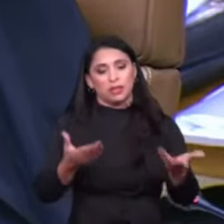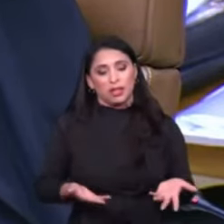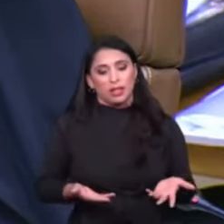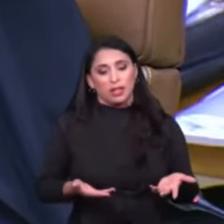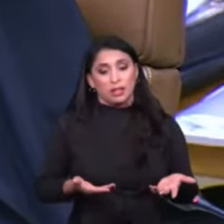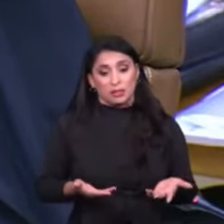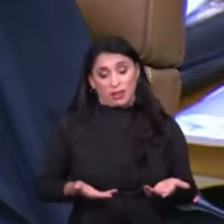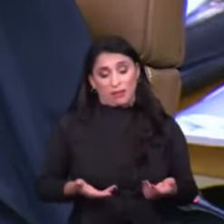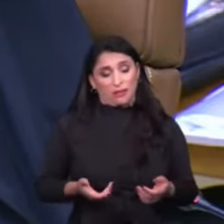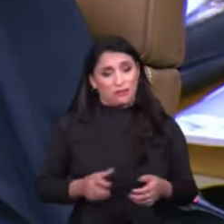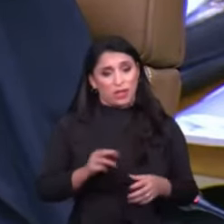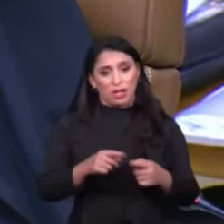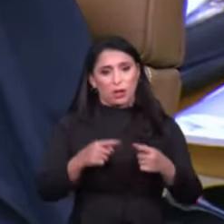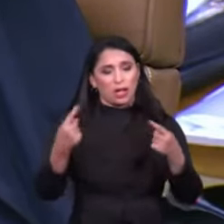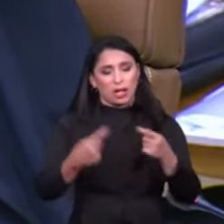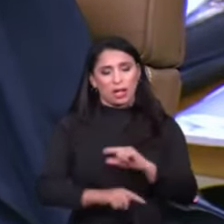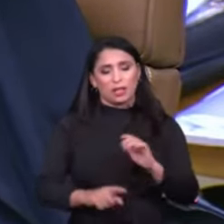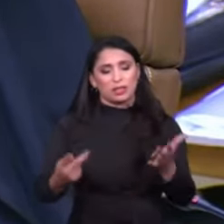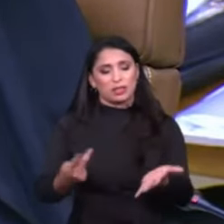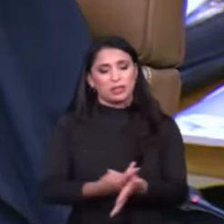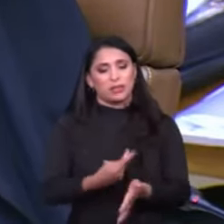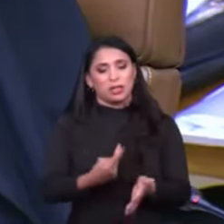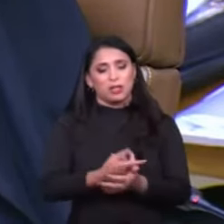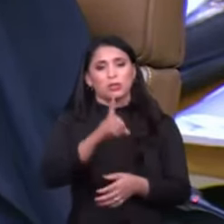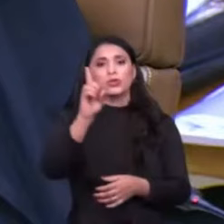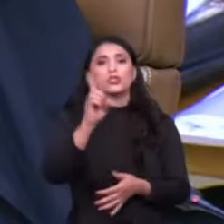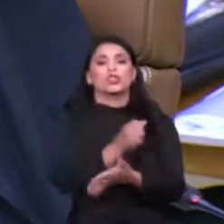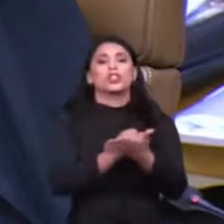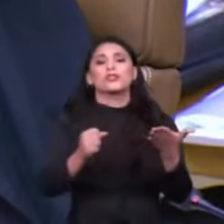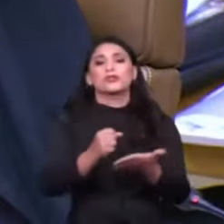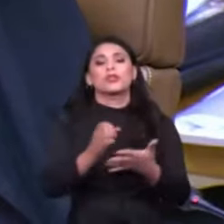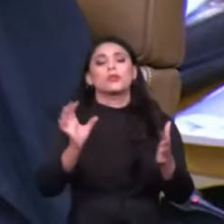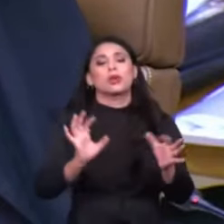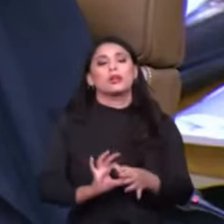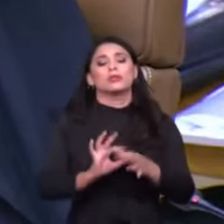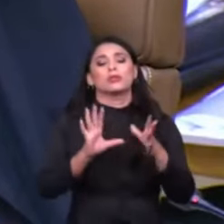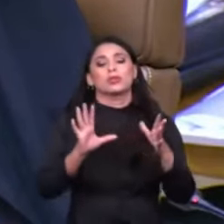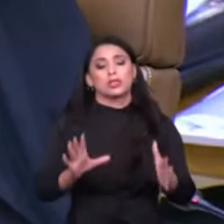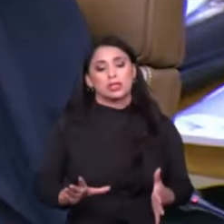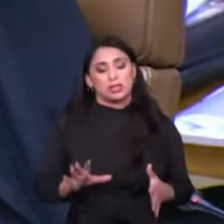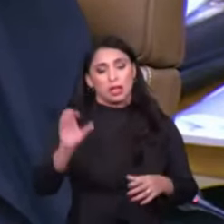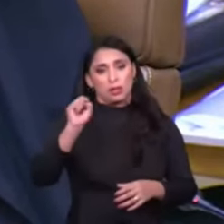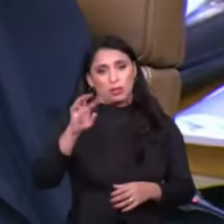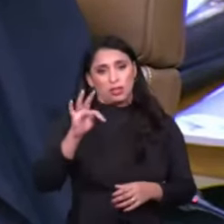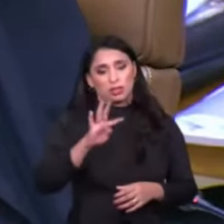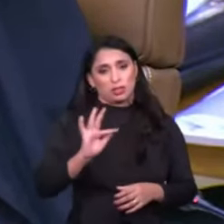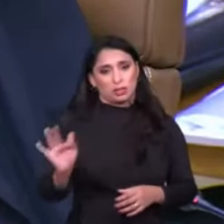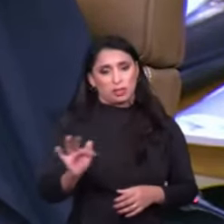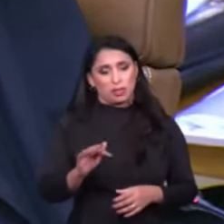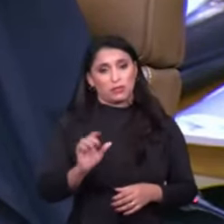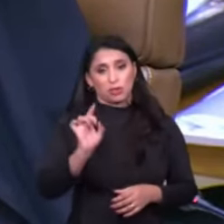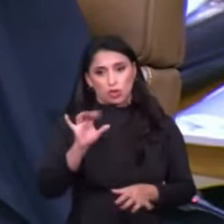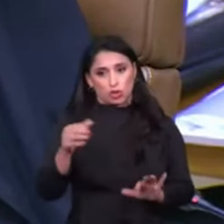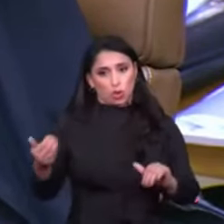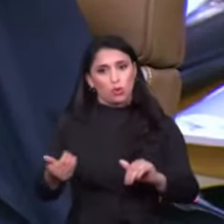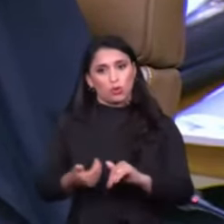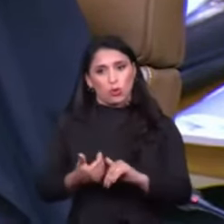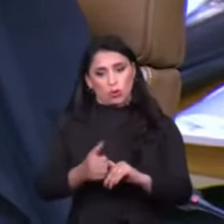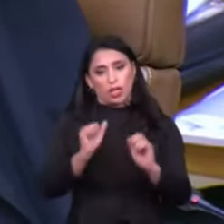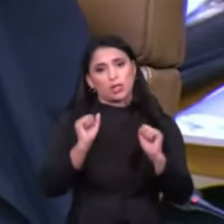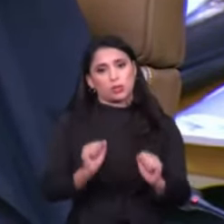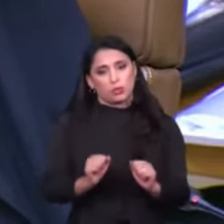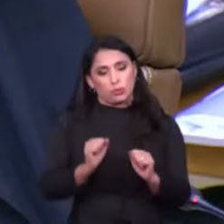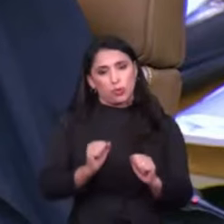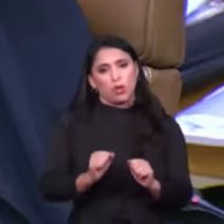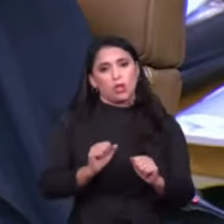excepcional hipótese de violação inequívoca de direitos fundamentais a autorizar a atuação desta Corte. Somente o Parlamento poderá realizar